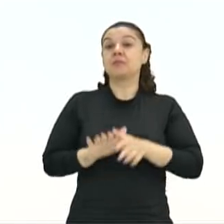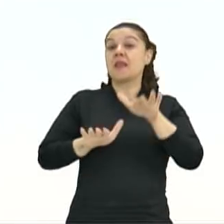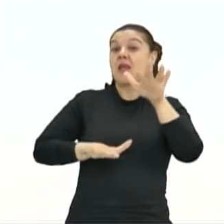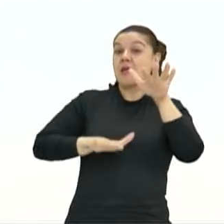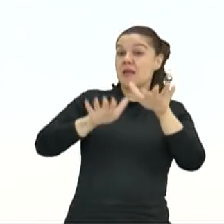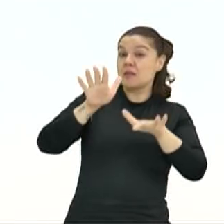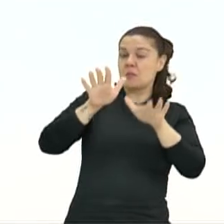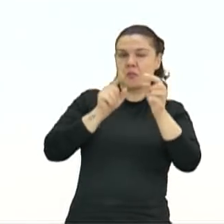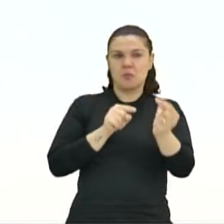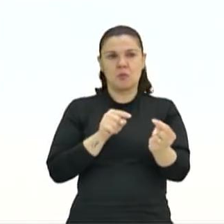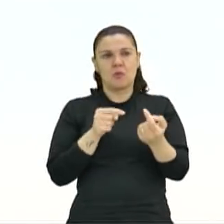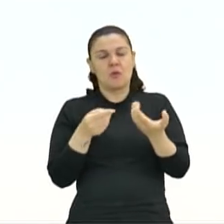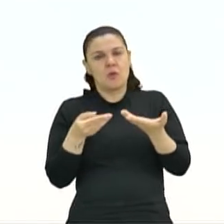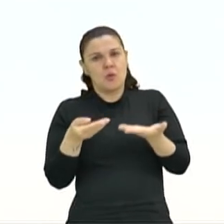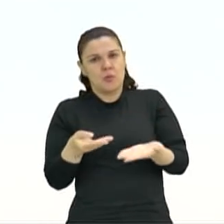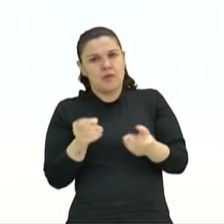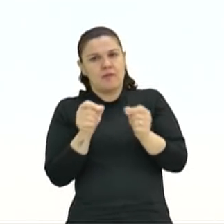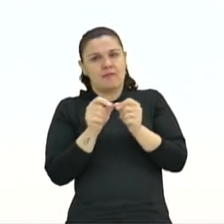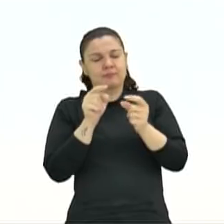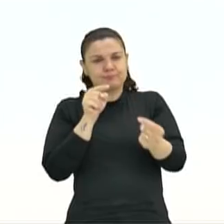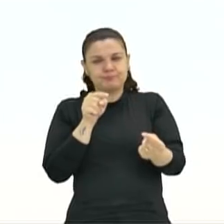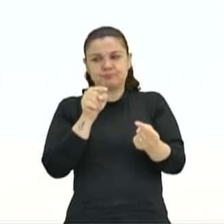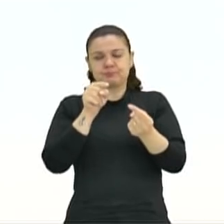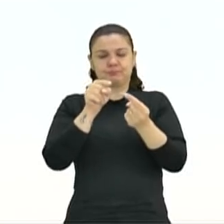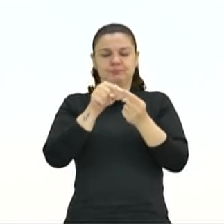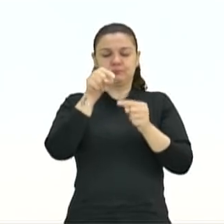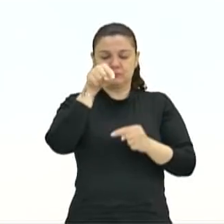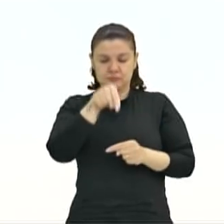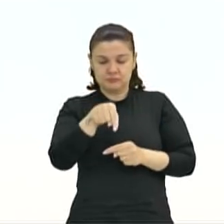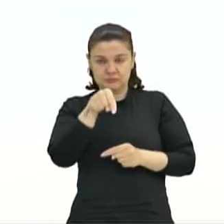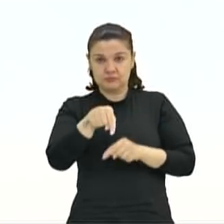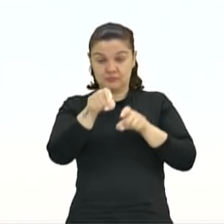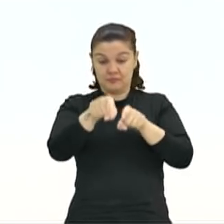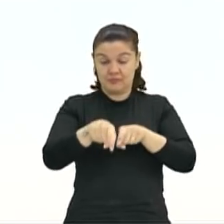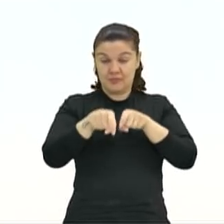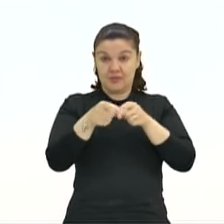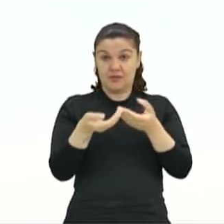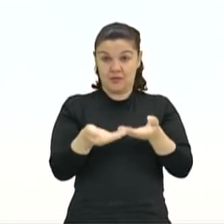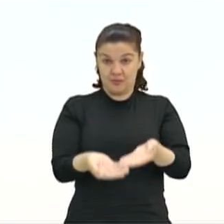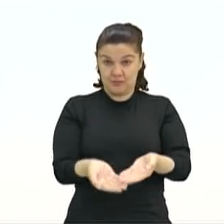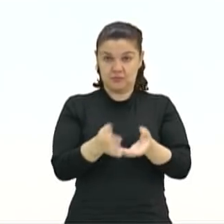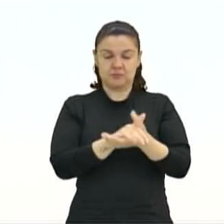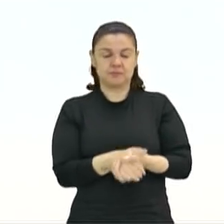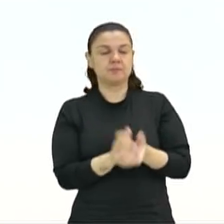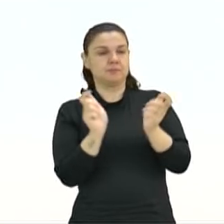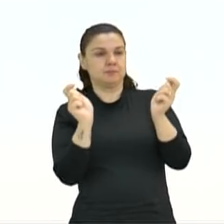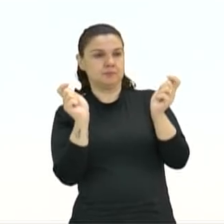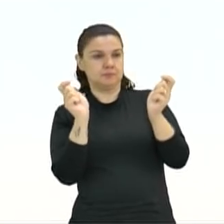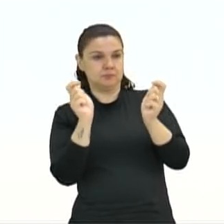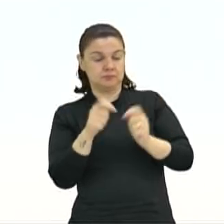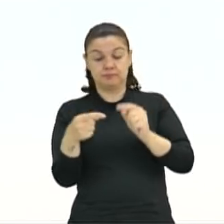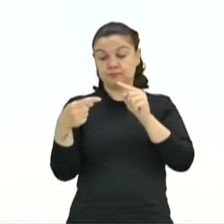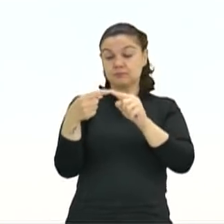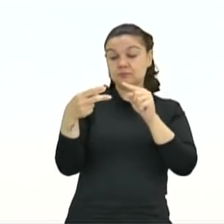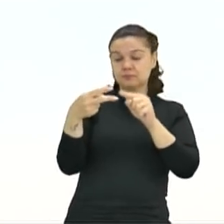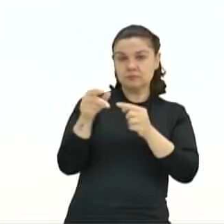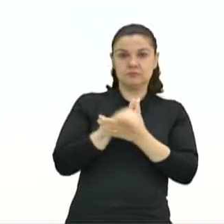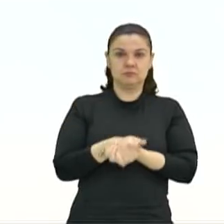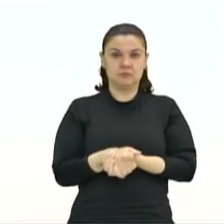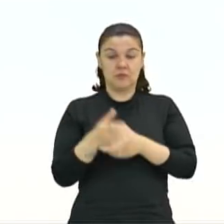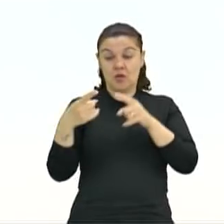Dependendo do fim que ela se destina, né, que o produto agrícola se destina, ela pode ser de dois tipos,